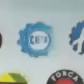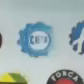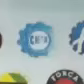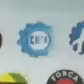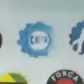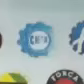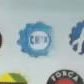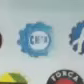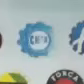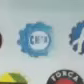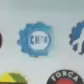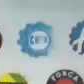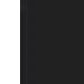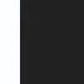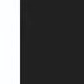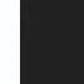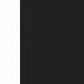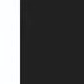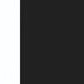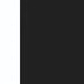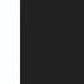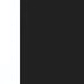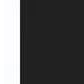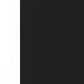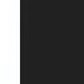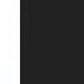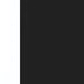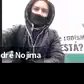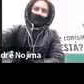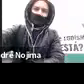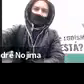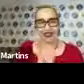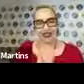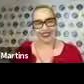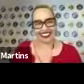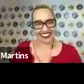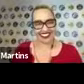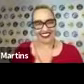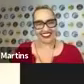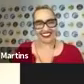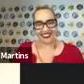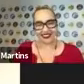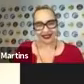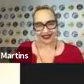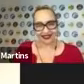Fernando. A gente volta agora com o Ezequiel. Obrigada, André, mais uma vez.